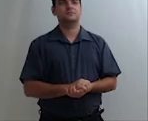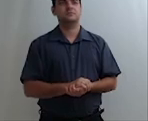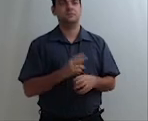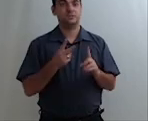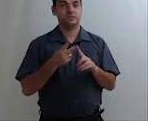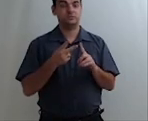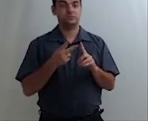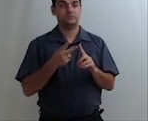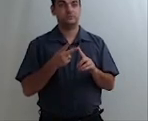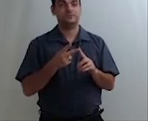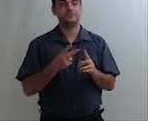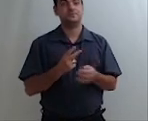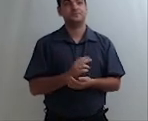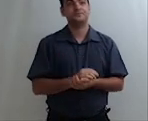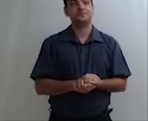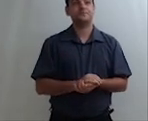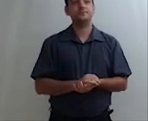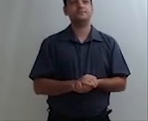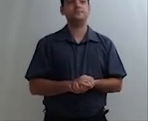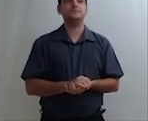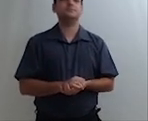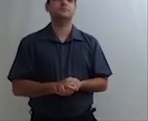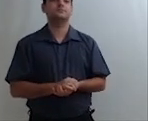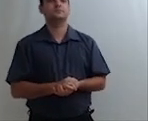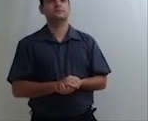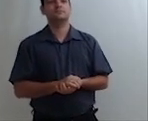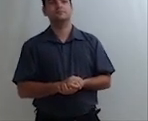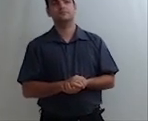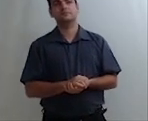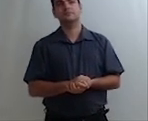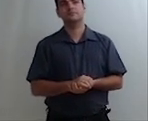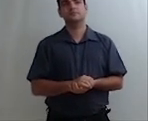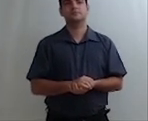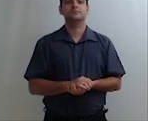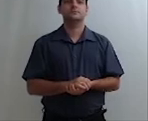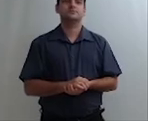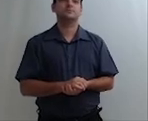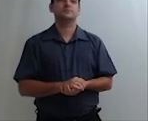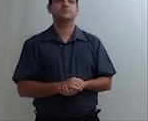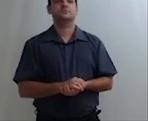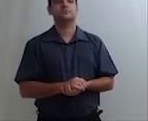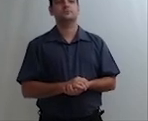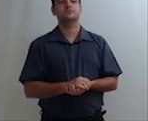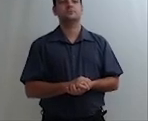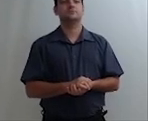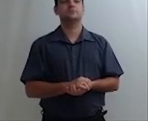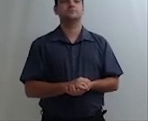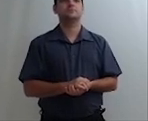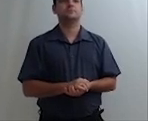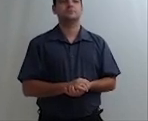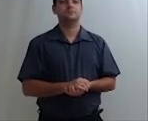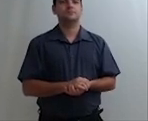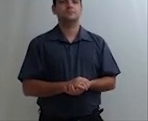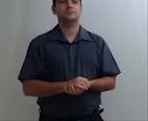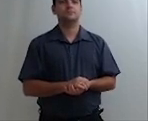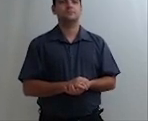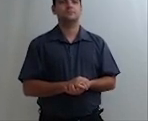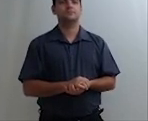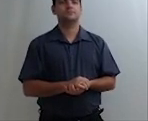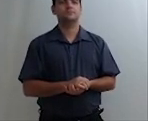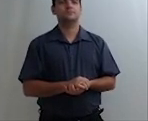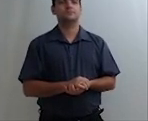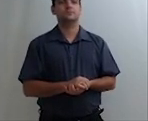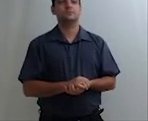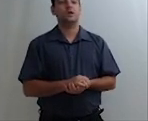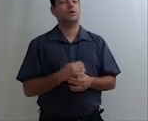er 23 é aquele que eu informei a vossas excelências que há um já um áreas cortte no Supremo